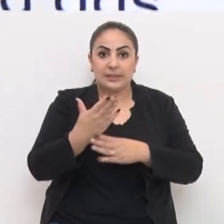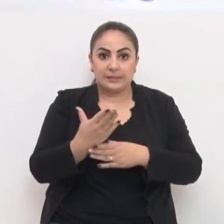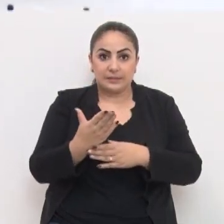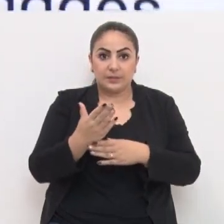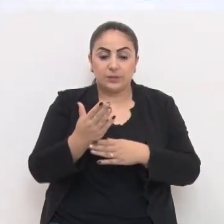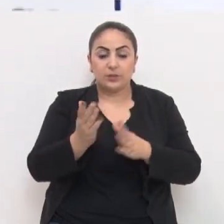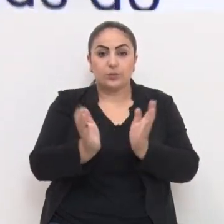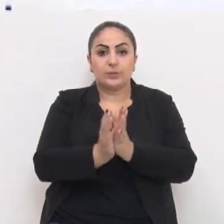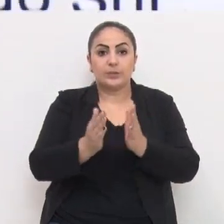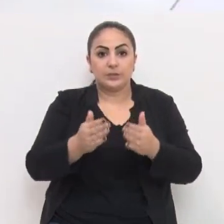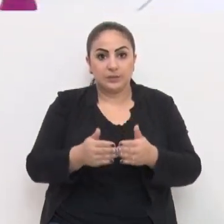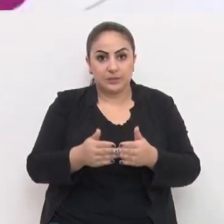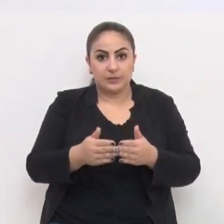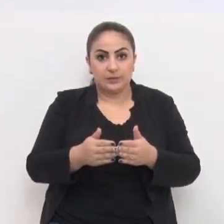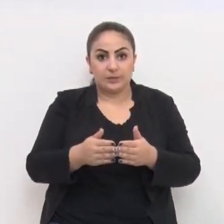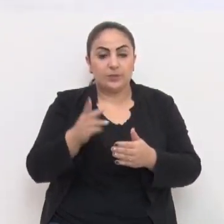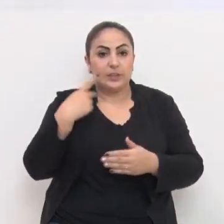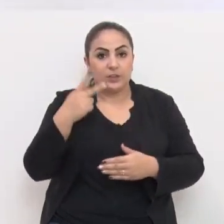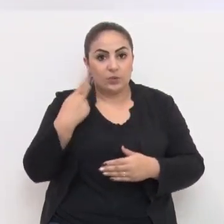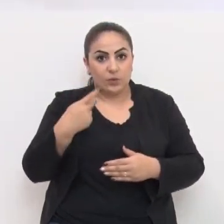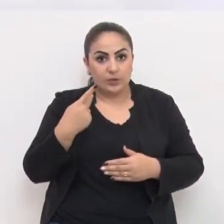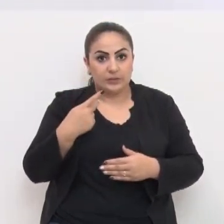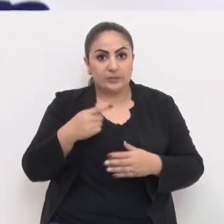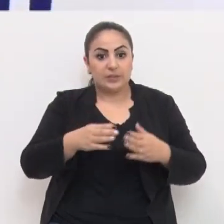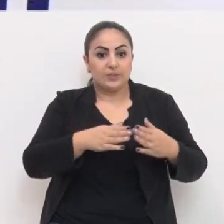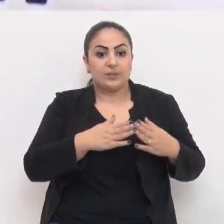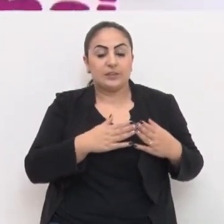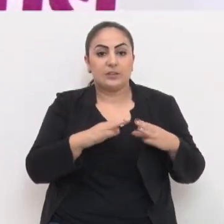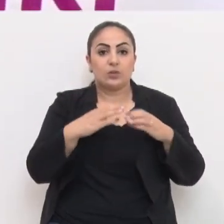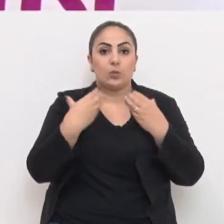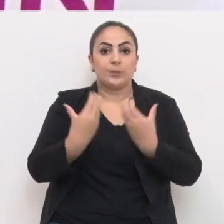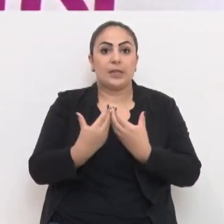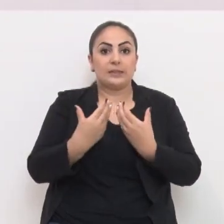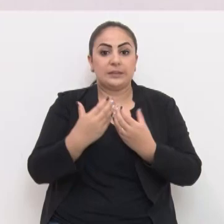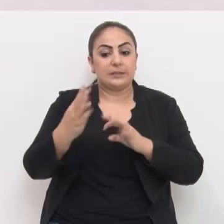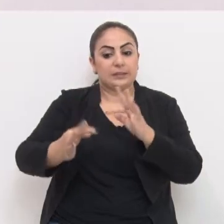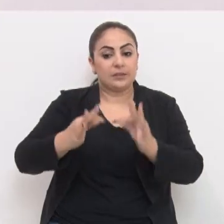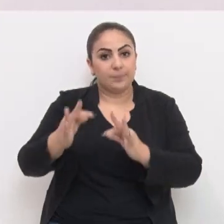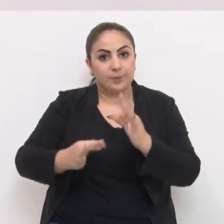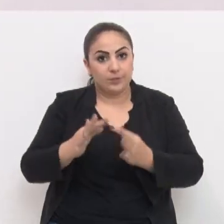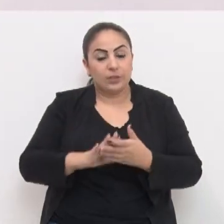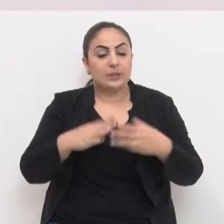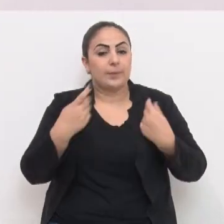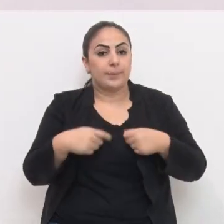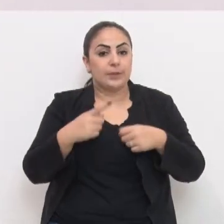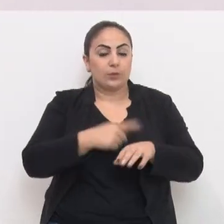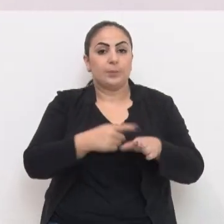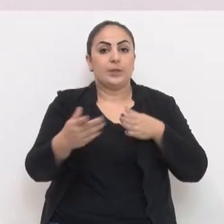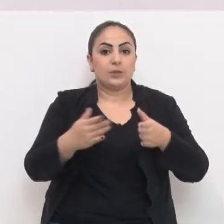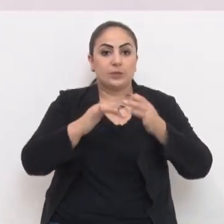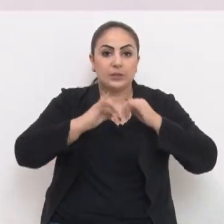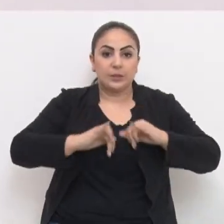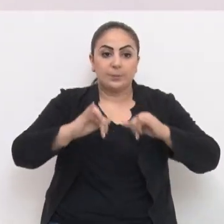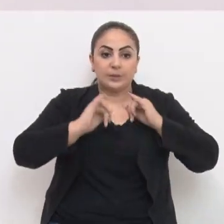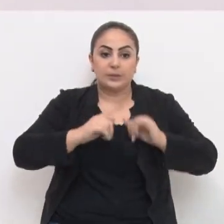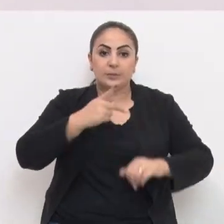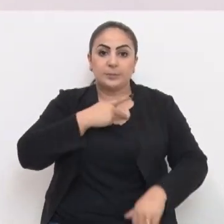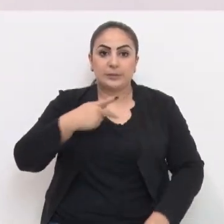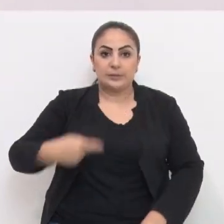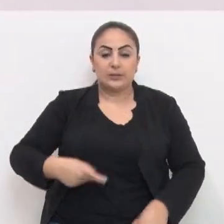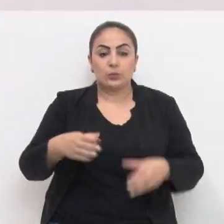da Frente Parlamentar em Defesa das Comunidades Terapêuticas. A demanda surgiu no período de campanha